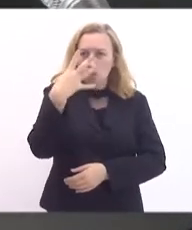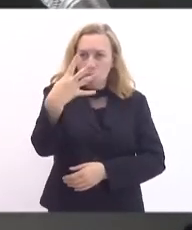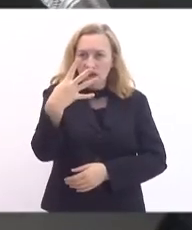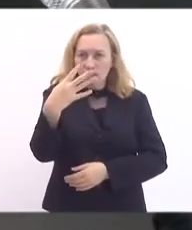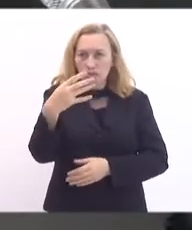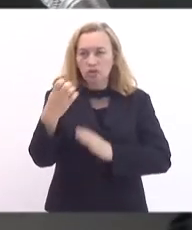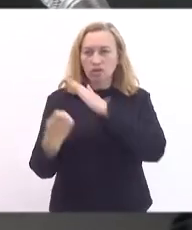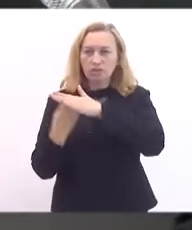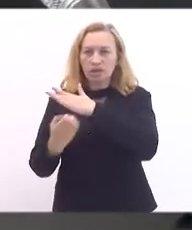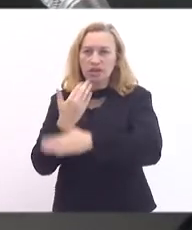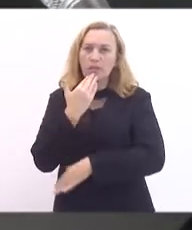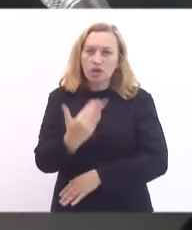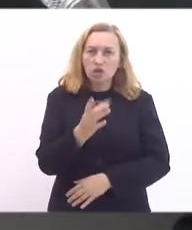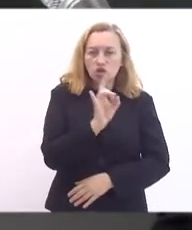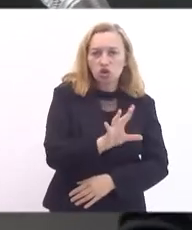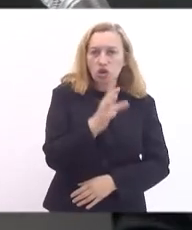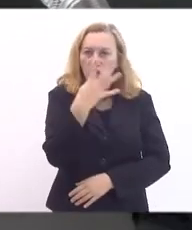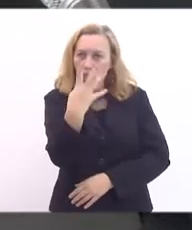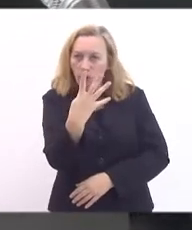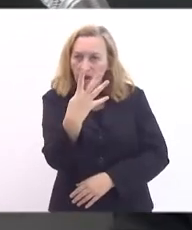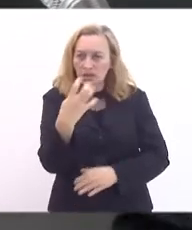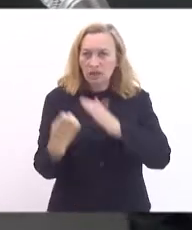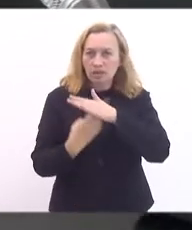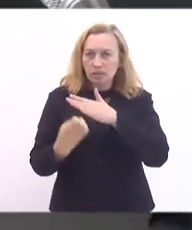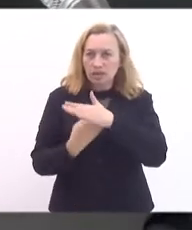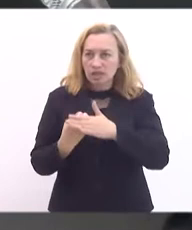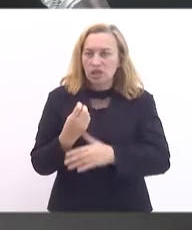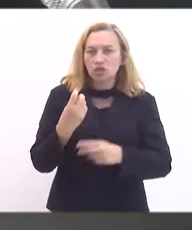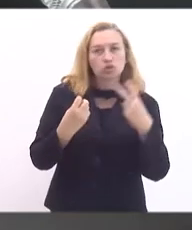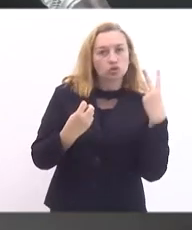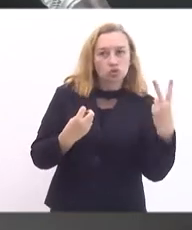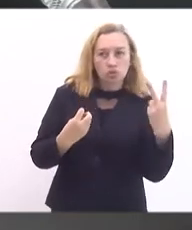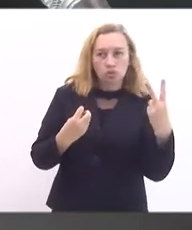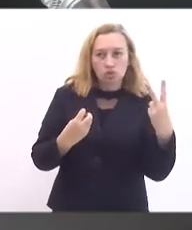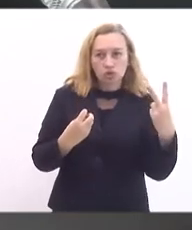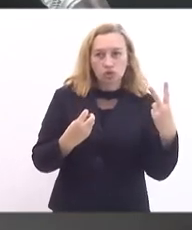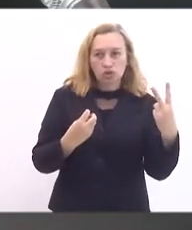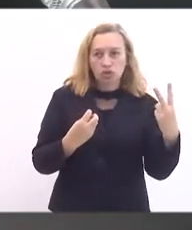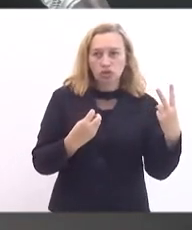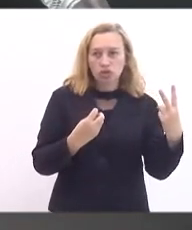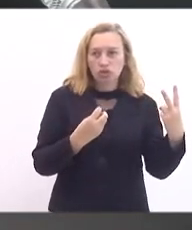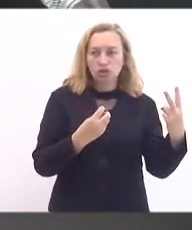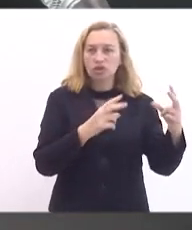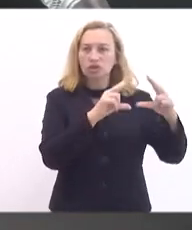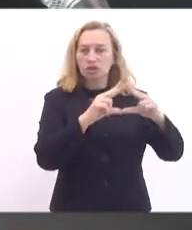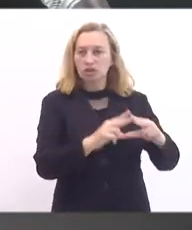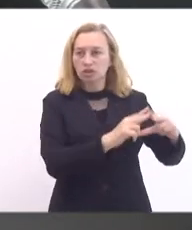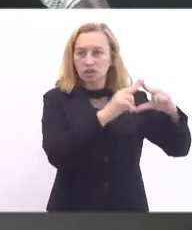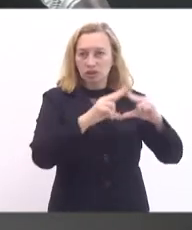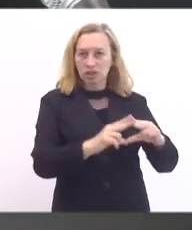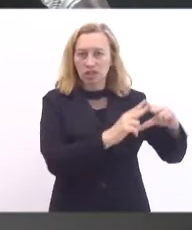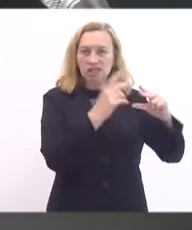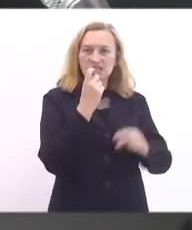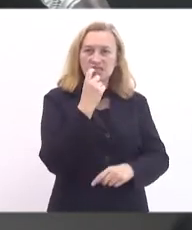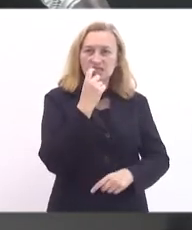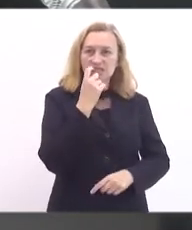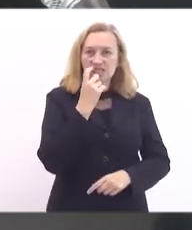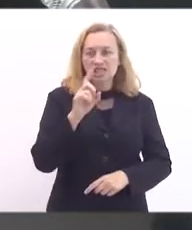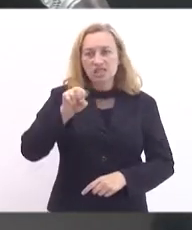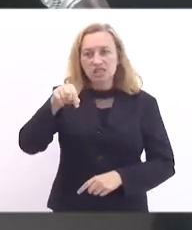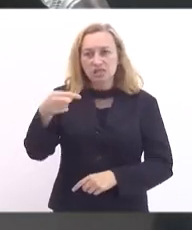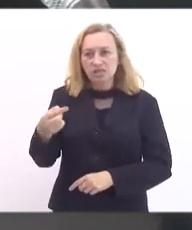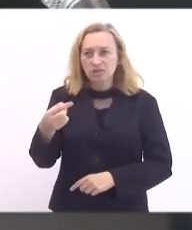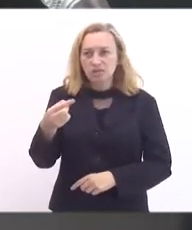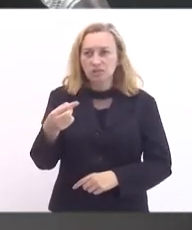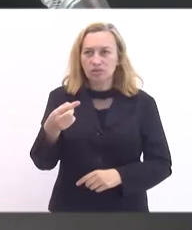empresas pediram sendo que dessas quatro empresas duas eram do segmento de reciclagem de materiais Plásticos e no meio do processo